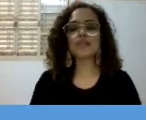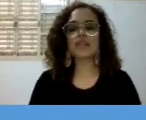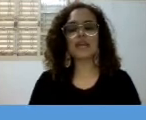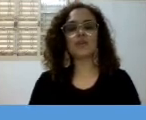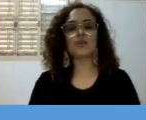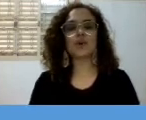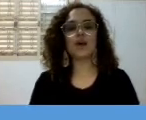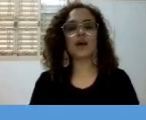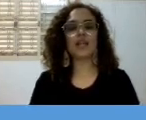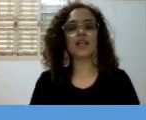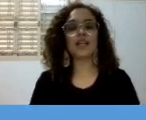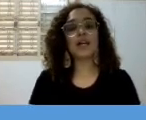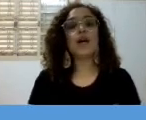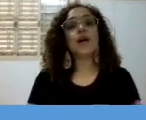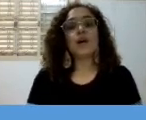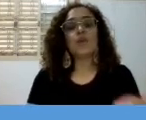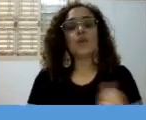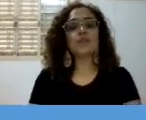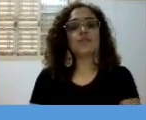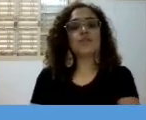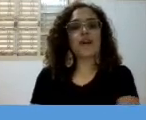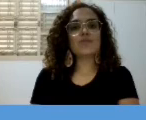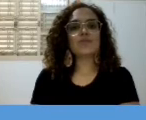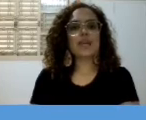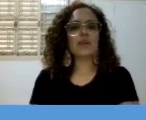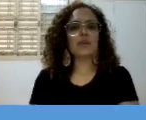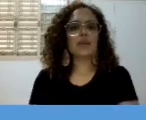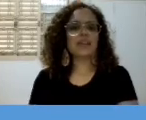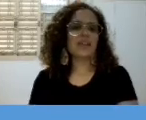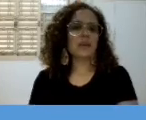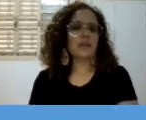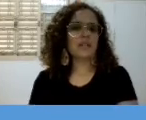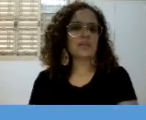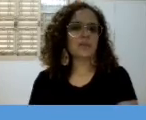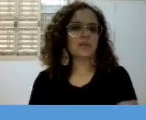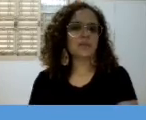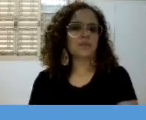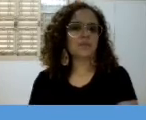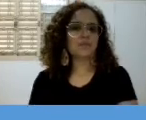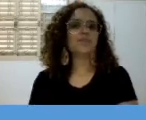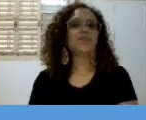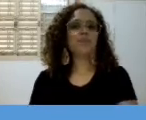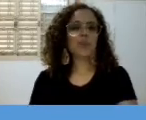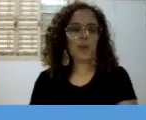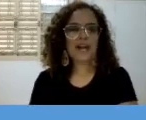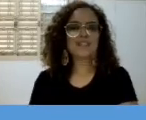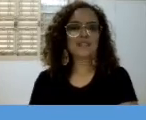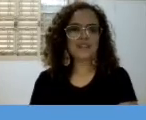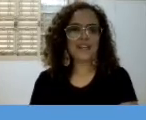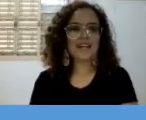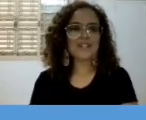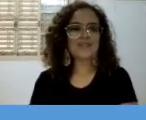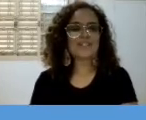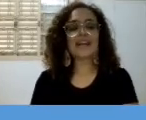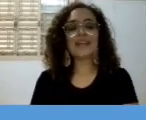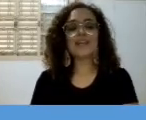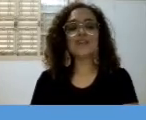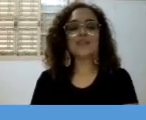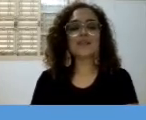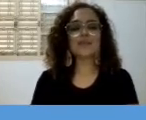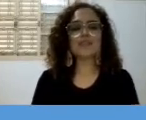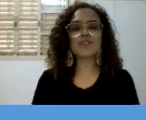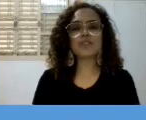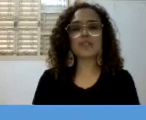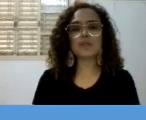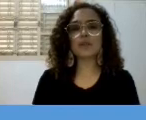estamos fazendo? Olha, quantos versos tem uma quadrinha mesmo? Quatro versos. E aqui